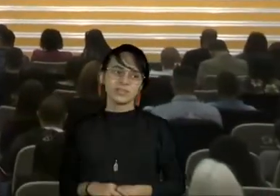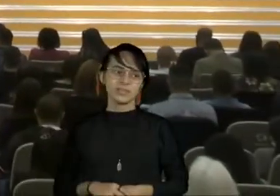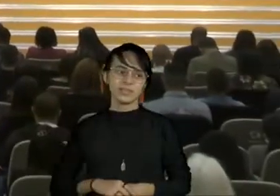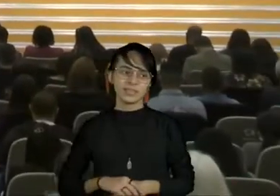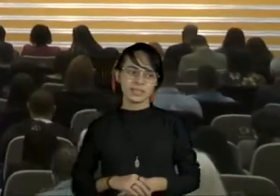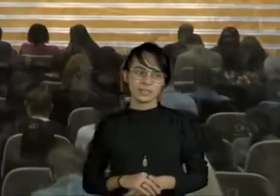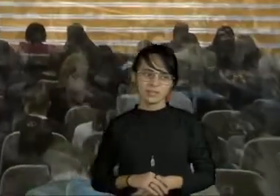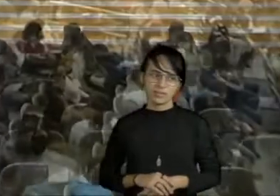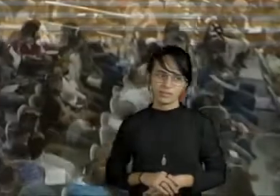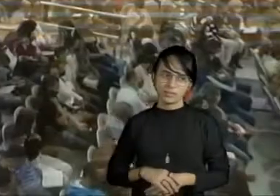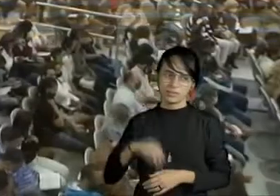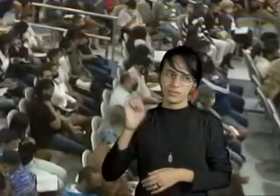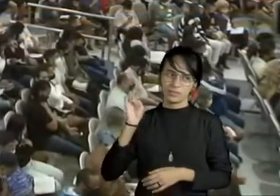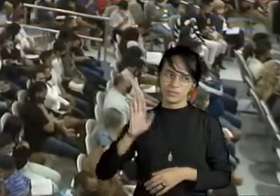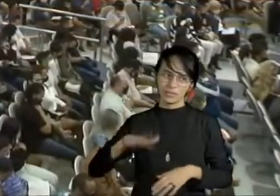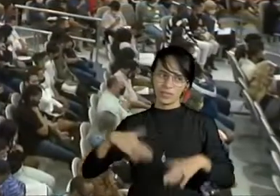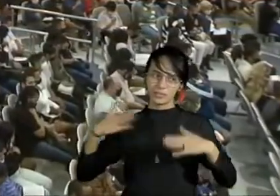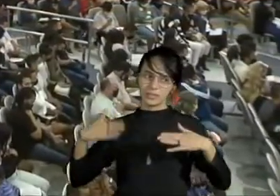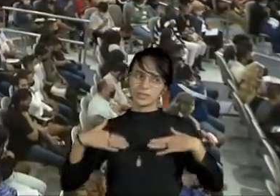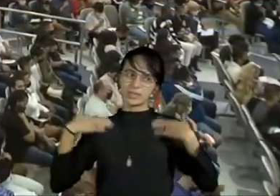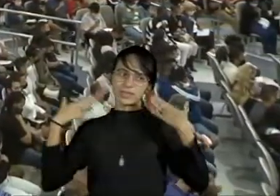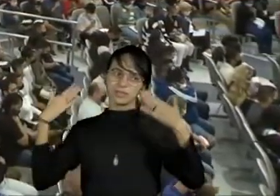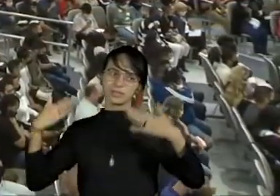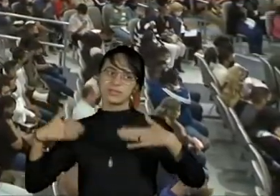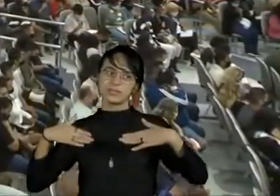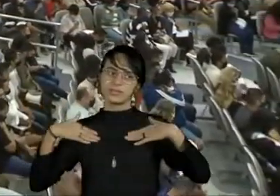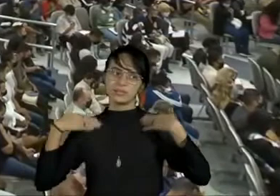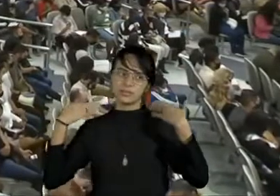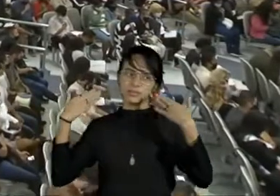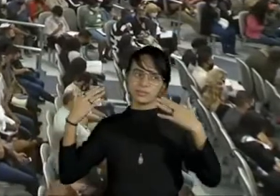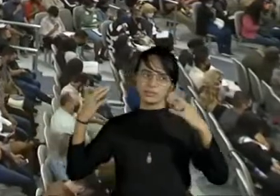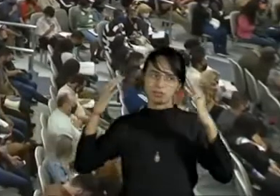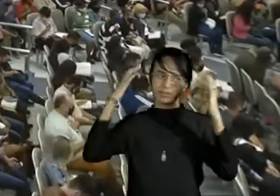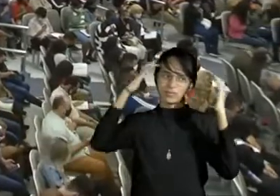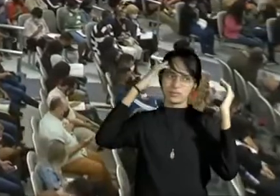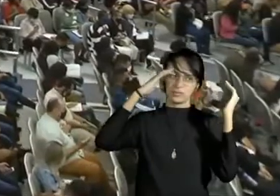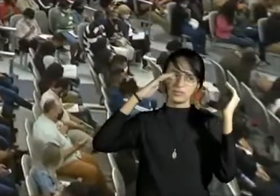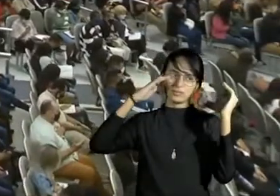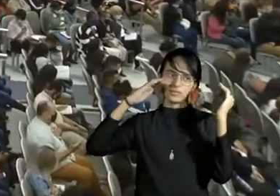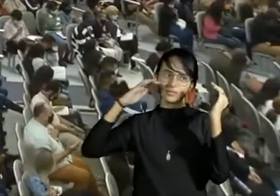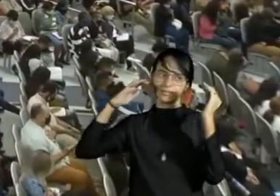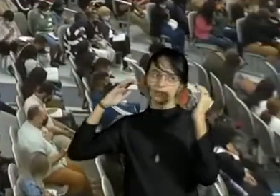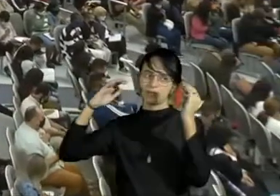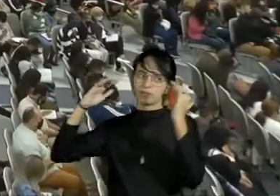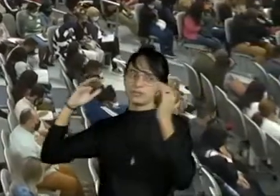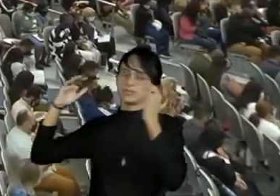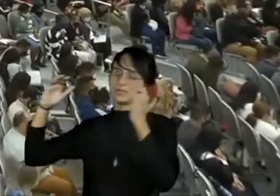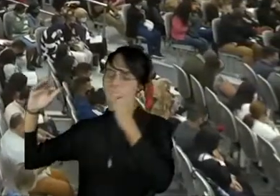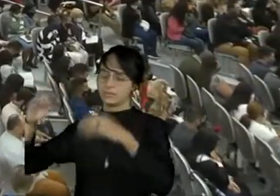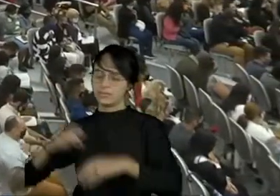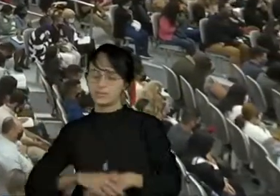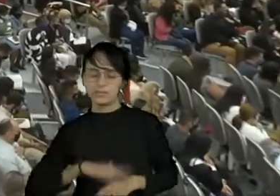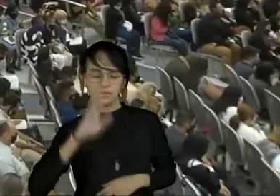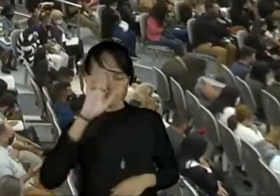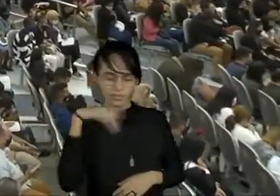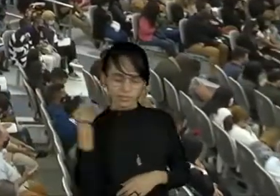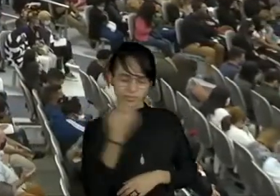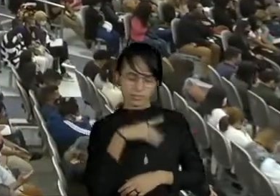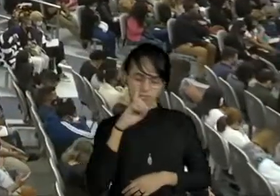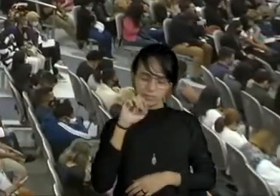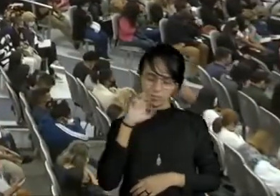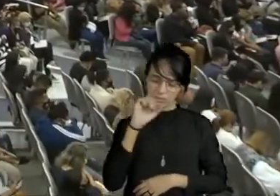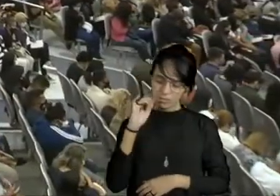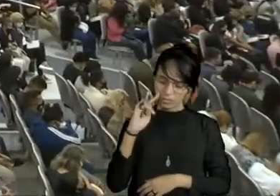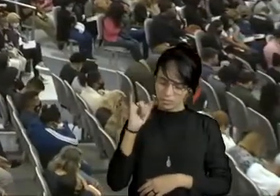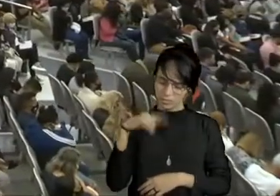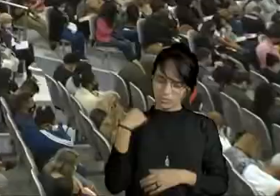Sim, alegre atendo ao teu. Senhor nosso Deus e nosso Pai, é